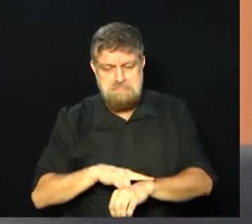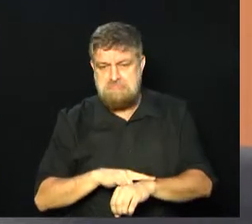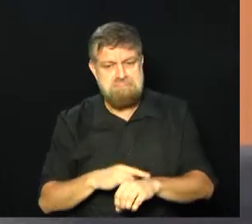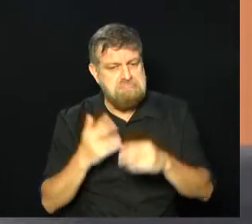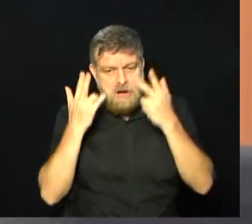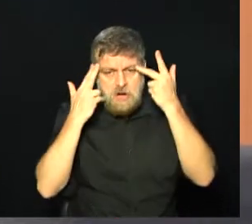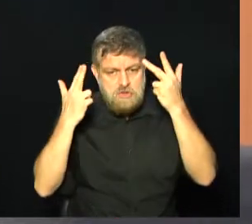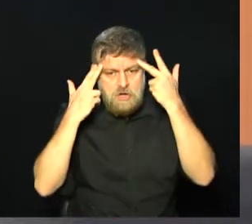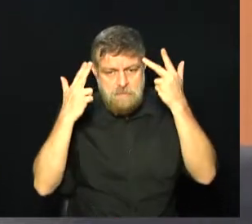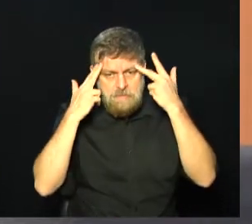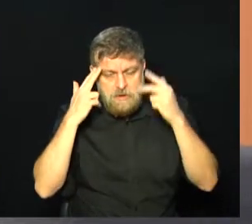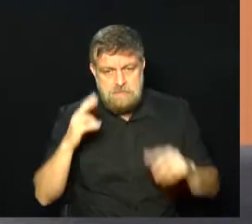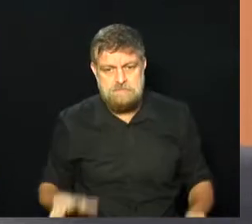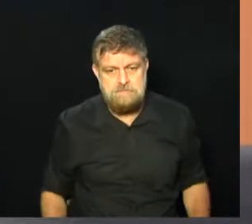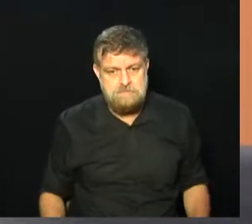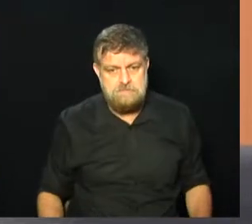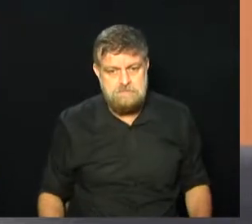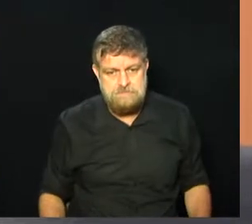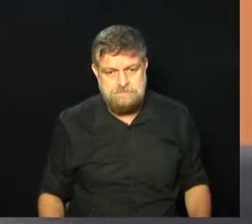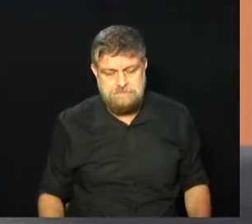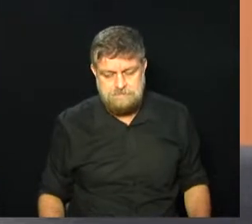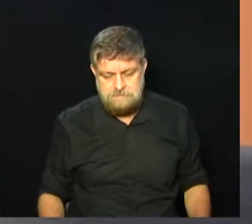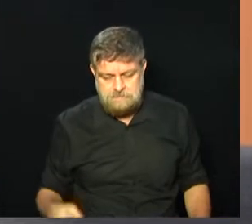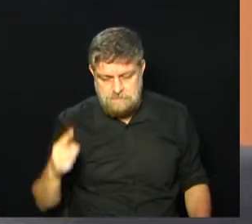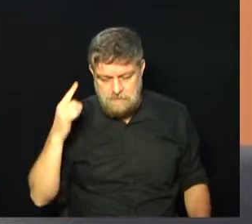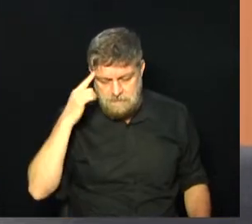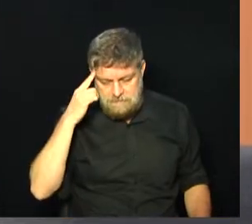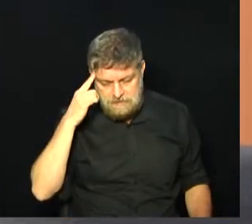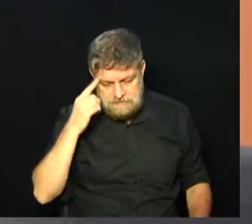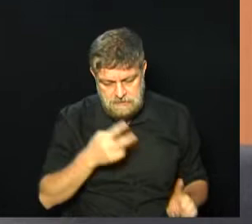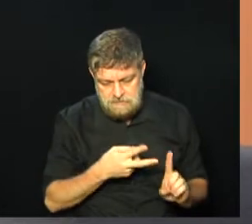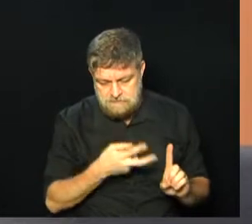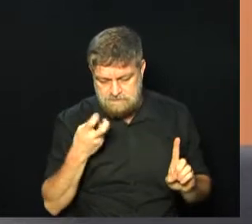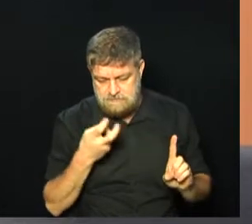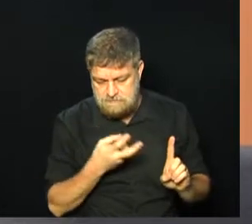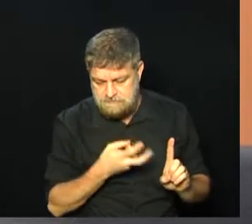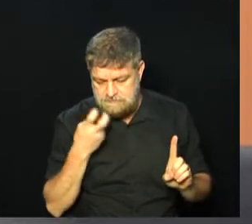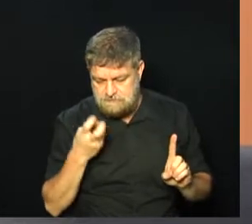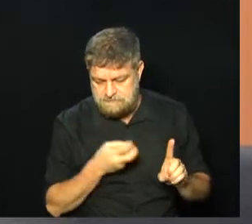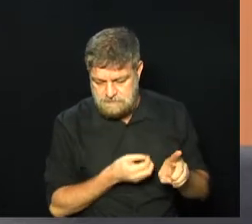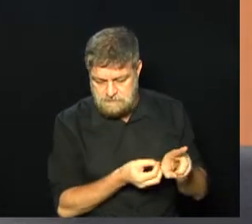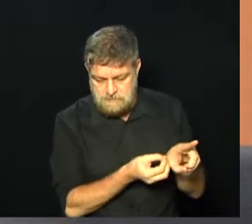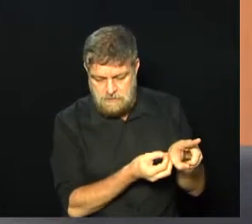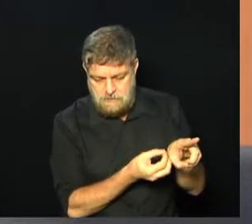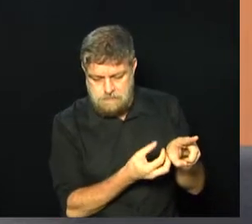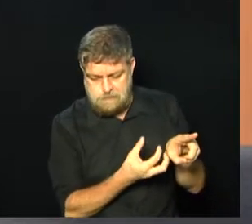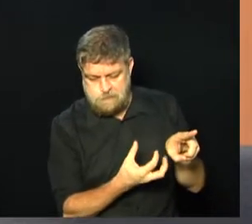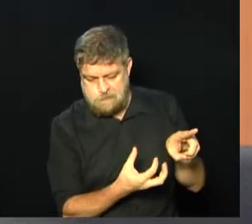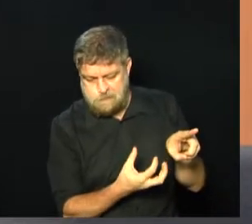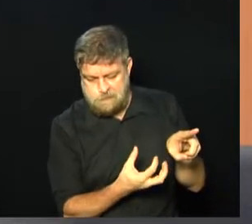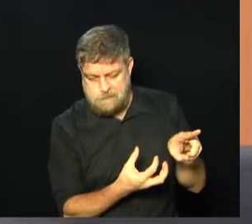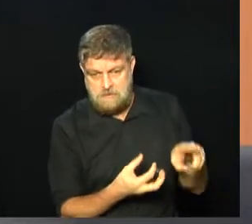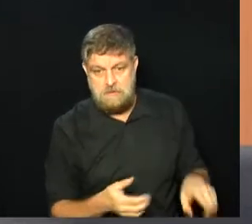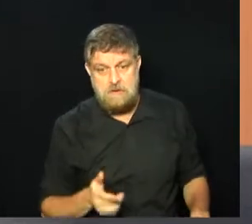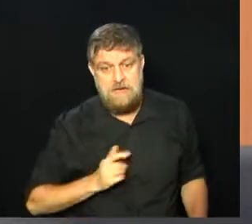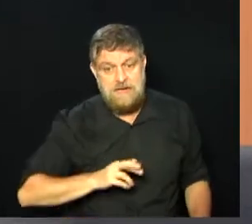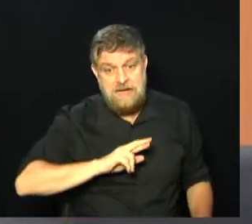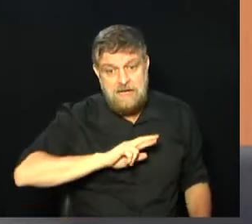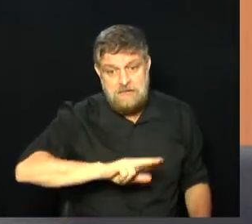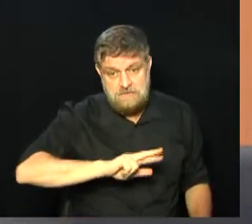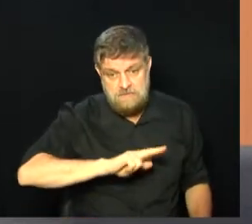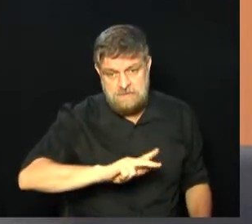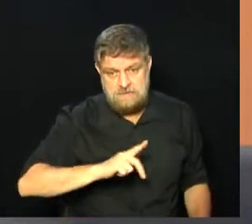nenhum. E ele associa os sintomas do inchaço da próstata. Então, mas muito obrigado pela